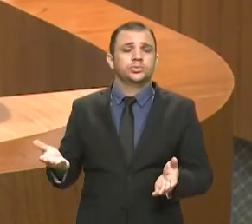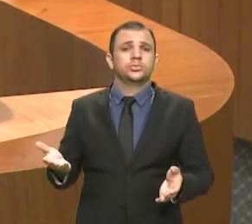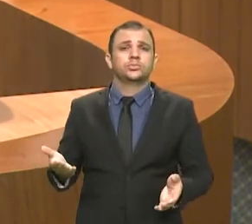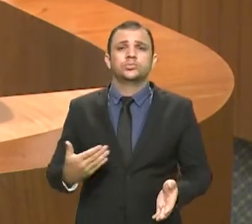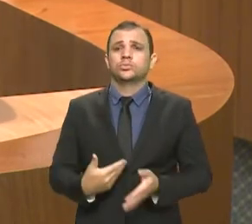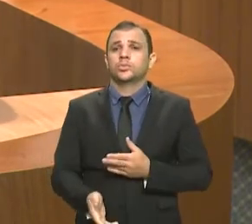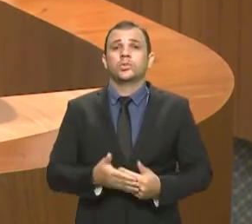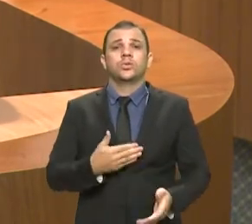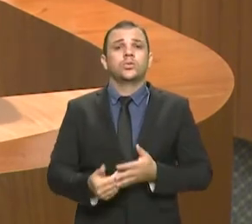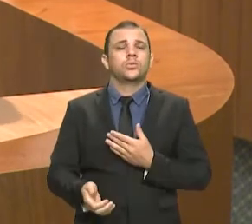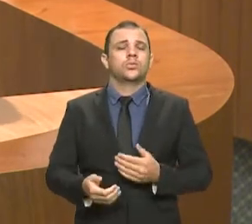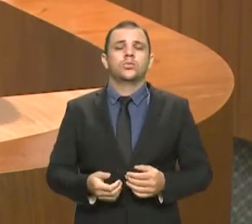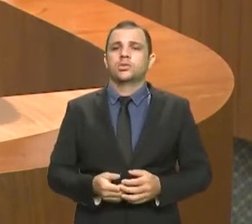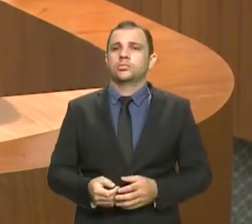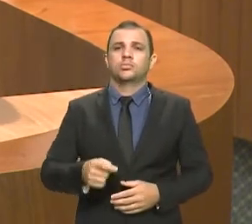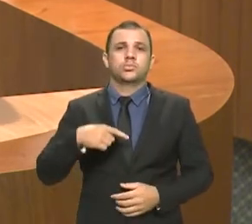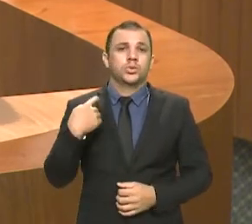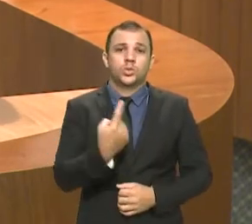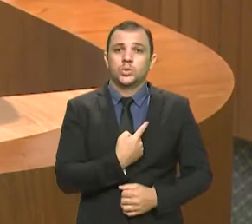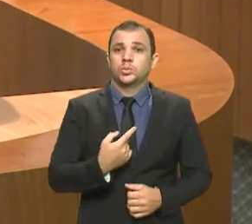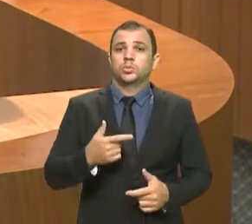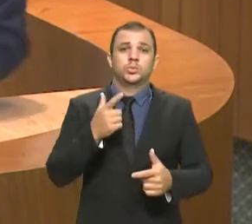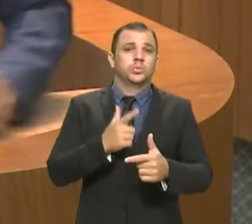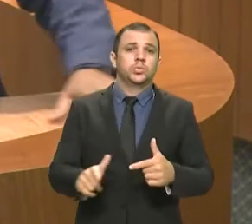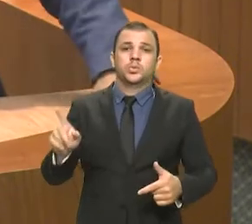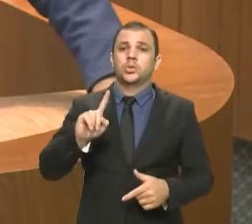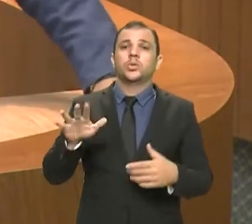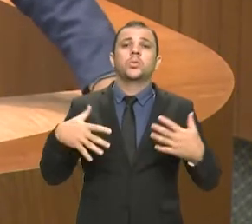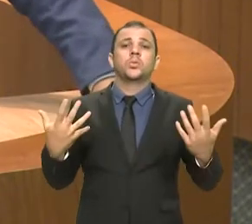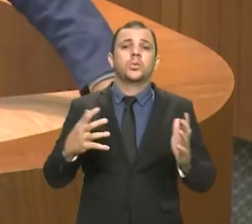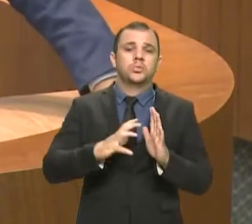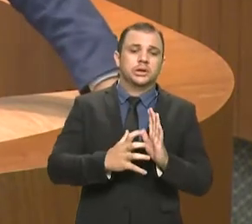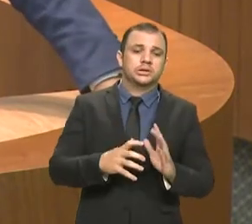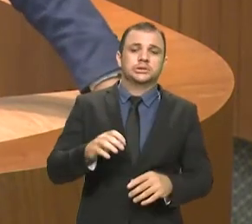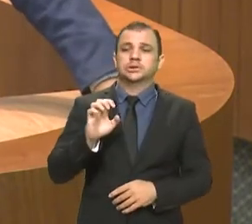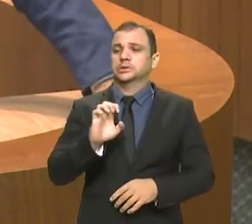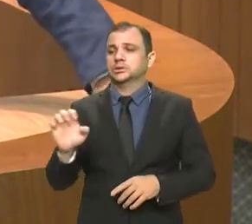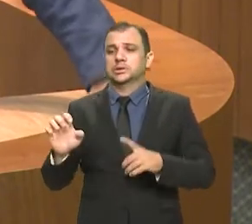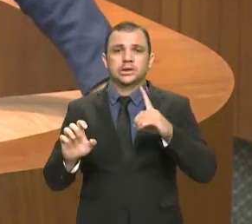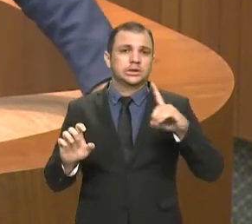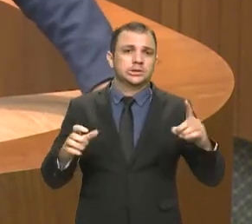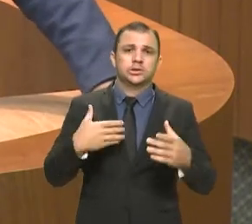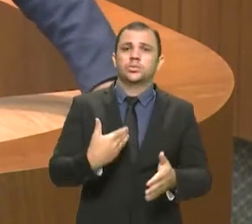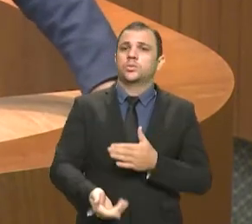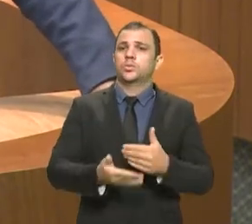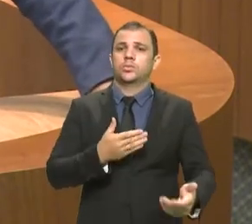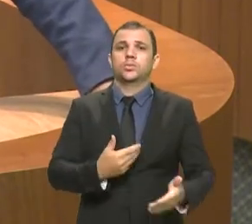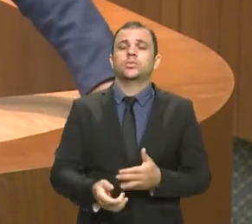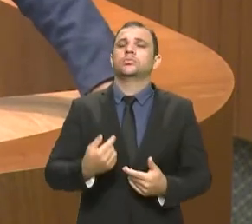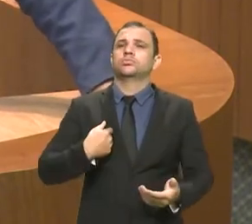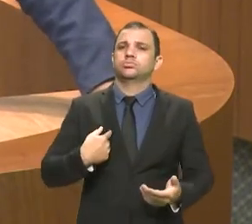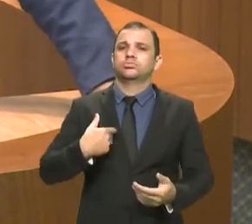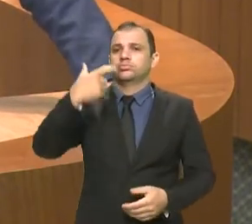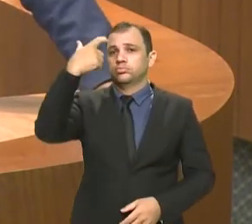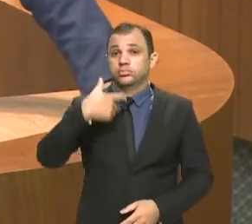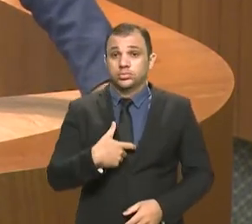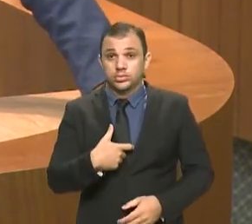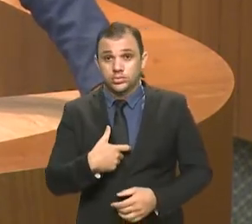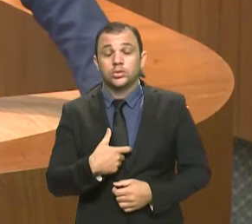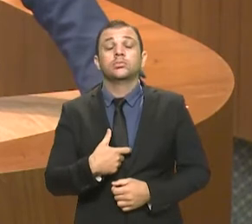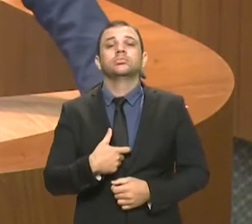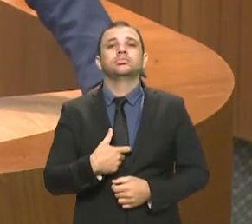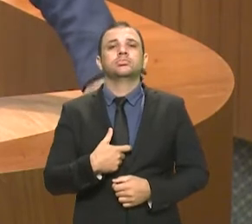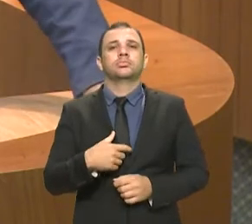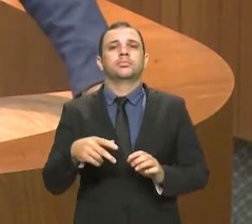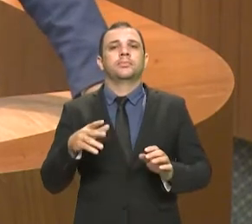tem problema nenhum de partido, nem de esquerda e direita. Estou fazendo o meu papel parlamentar, de legislar e de